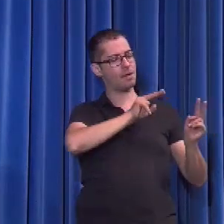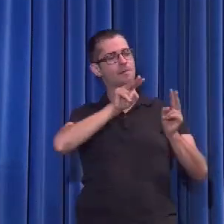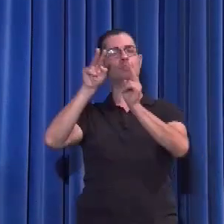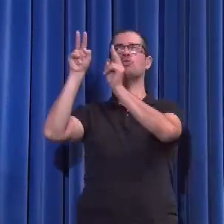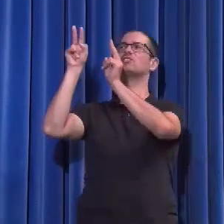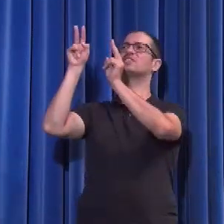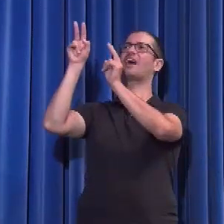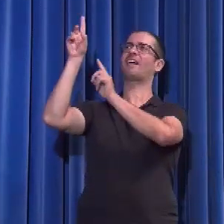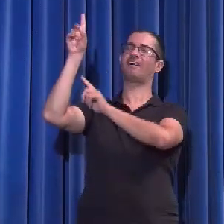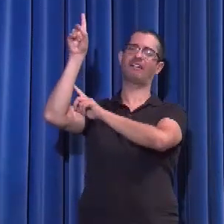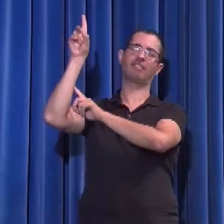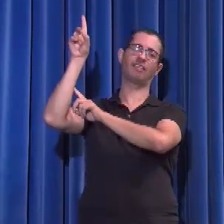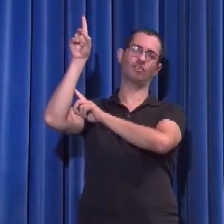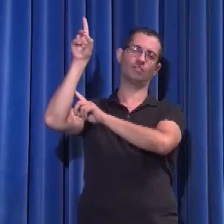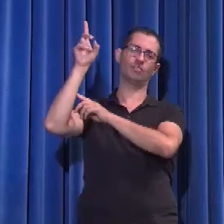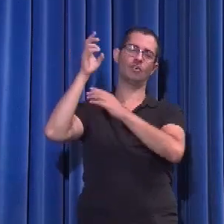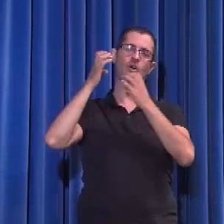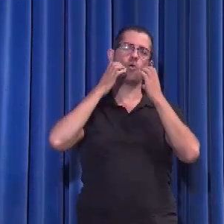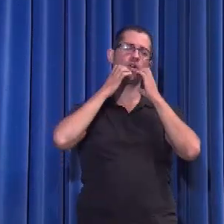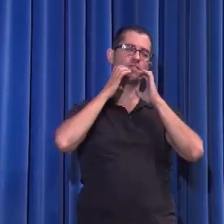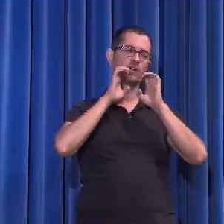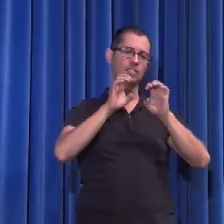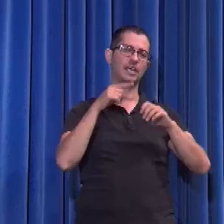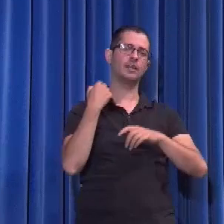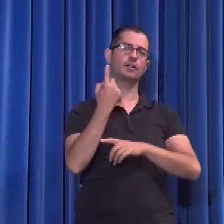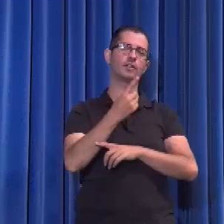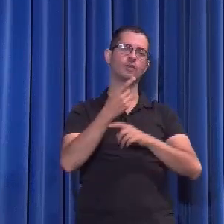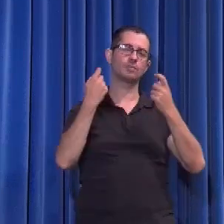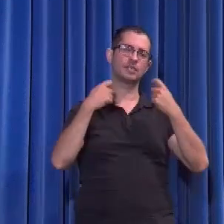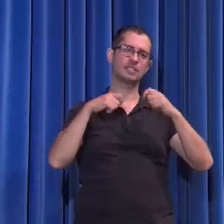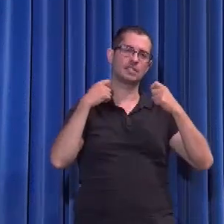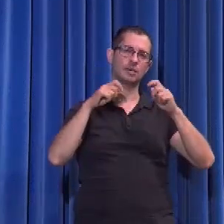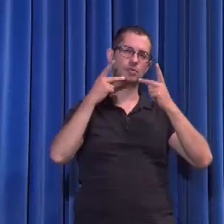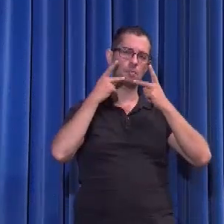O evangelho que nós precisamos proclamar é esse.